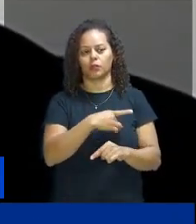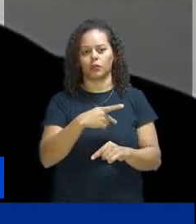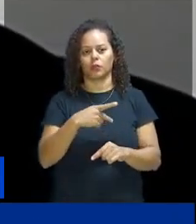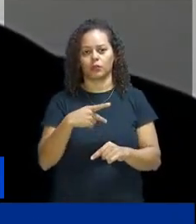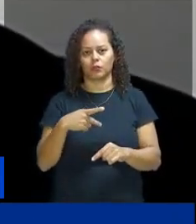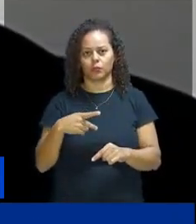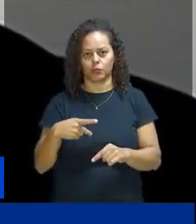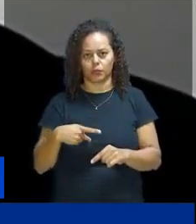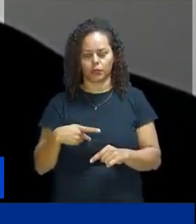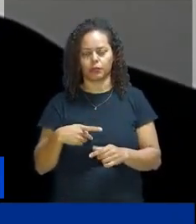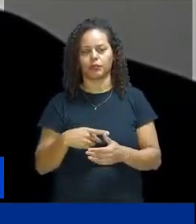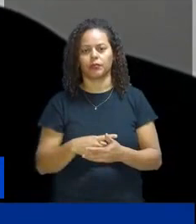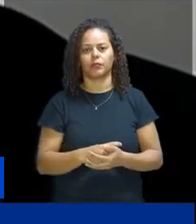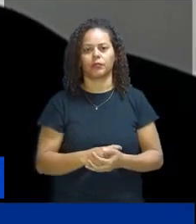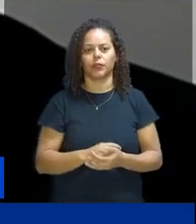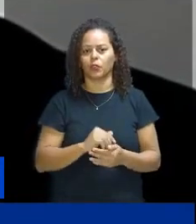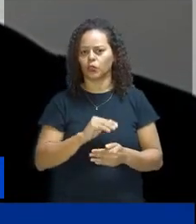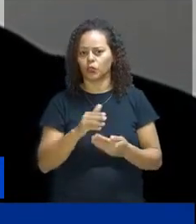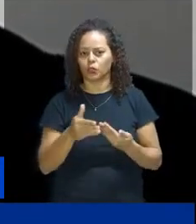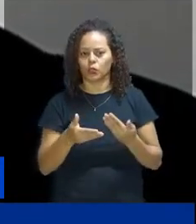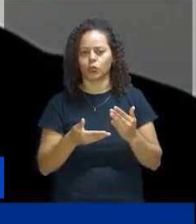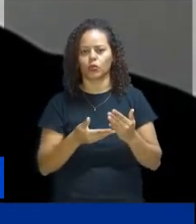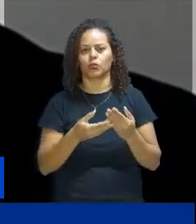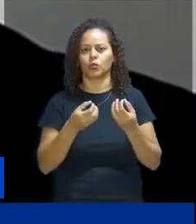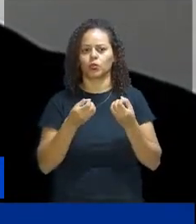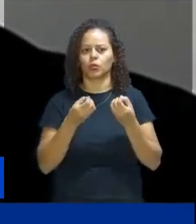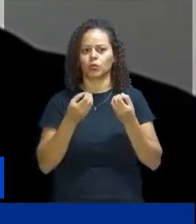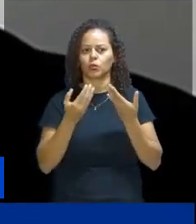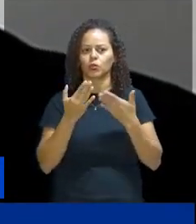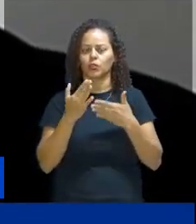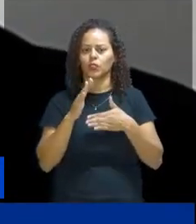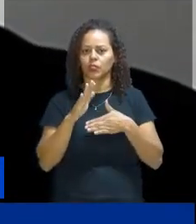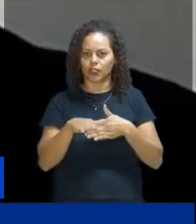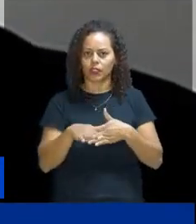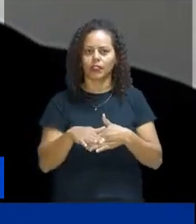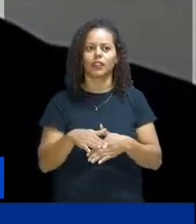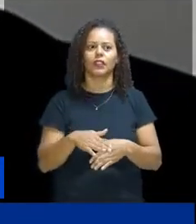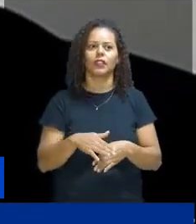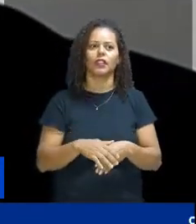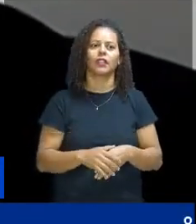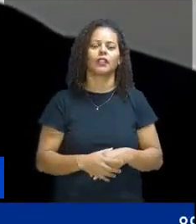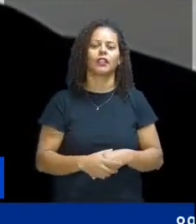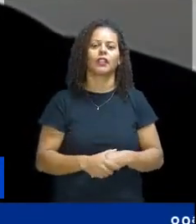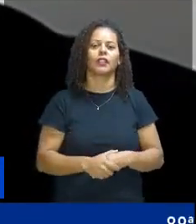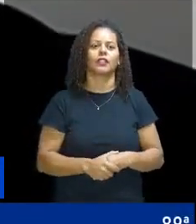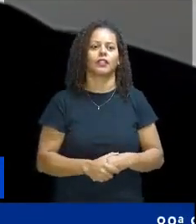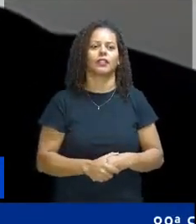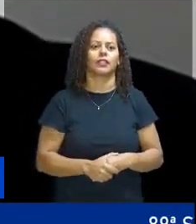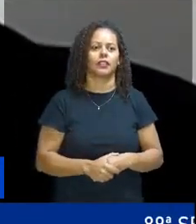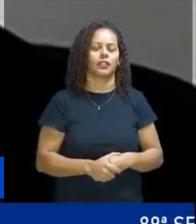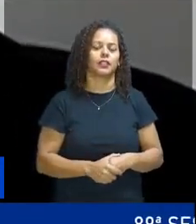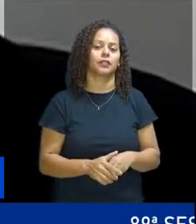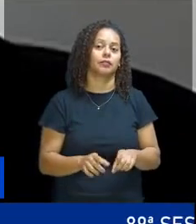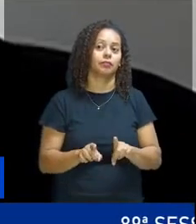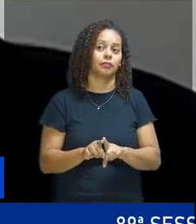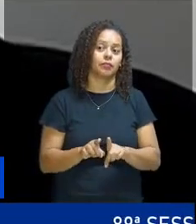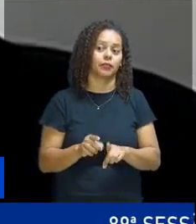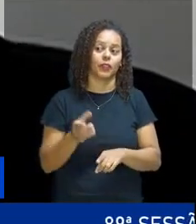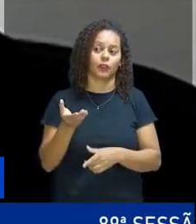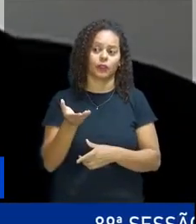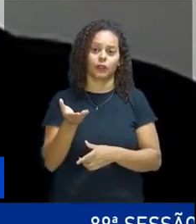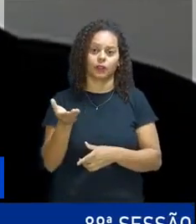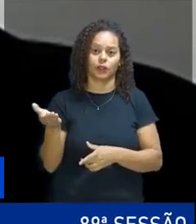na qual... Foco no advogado Paulo Melém, de pele parda, calvo, os óculos de armação